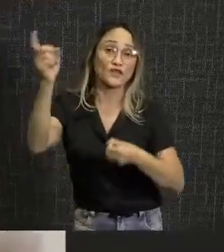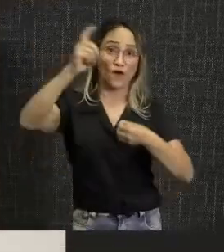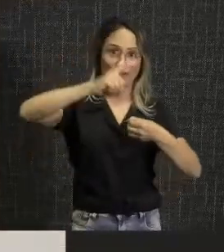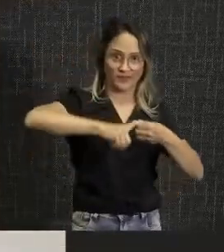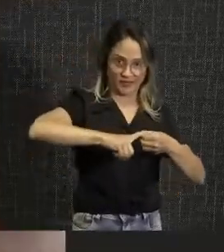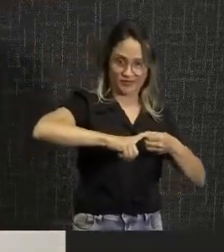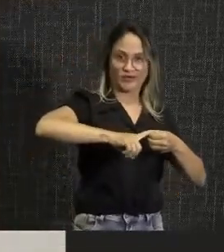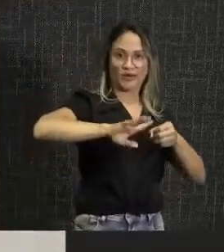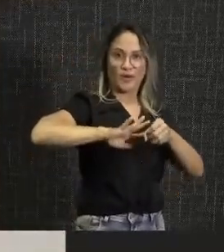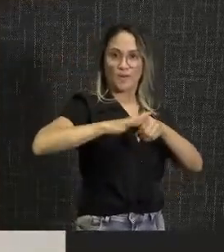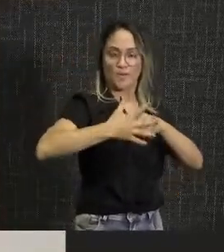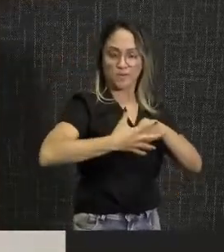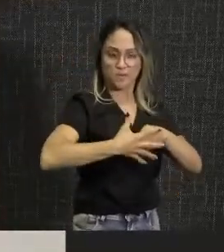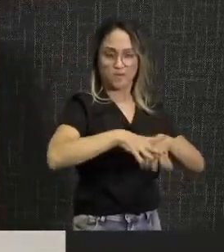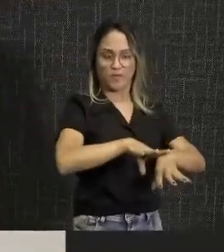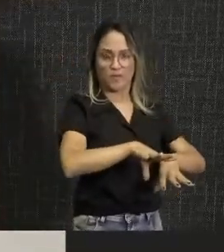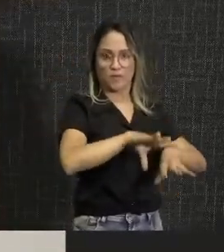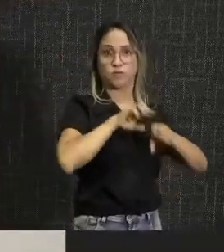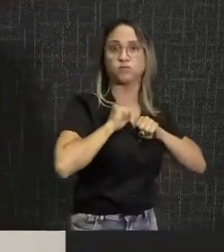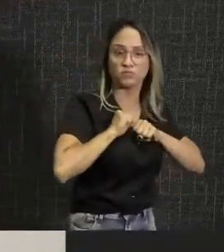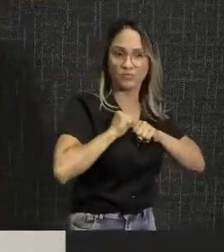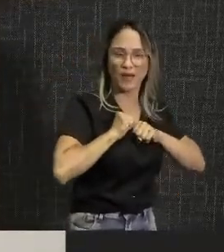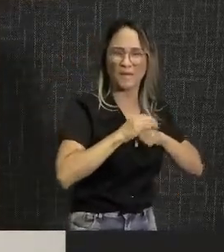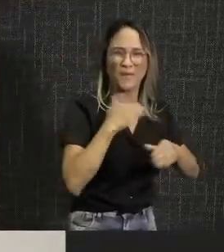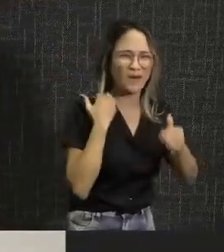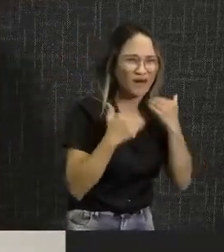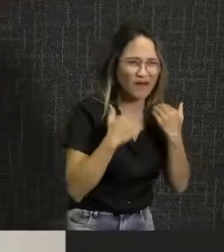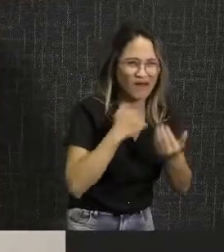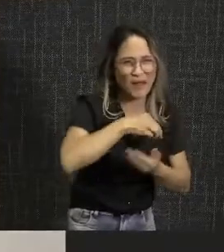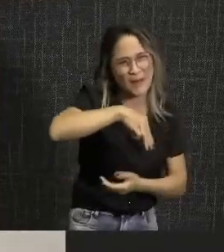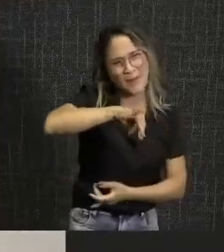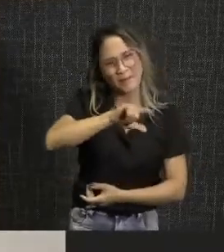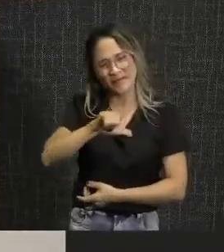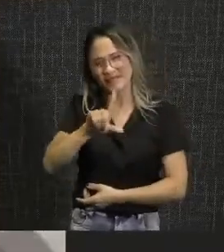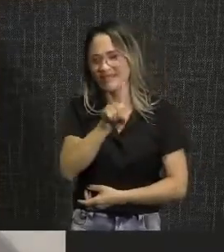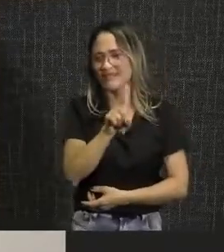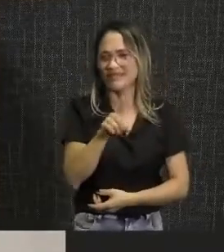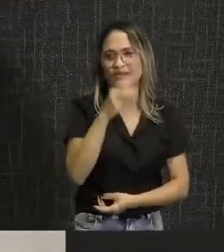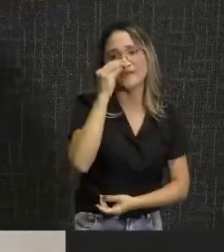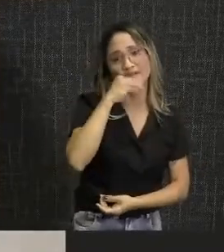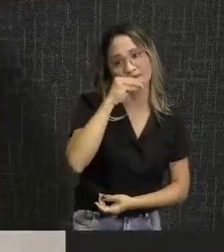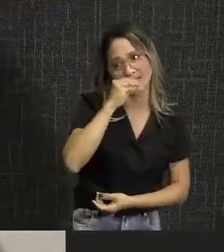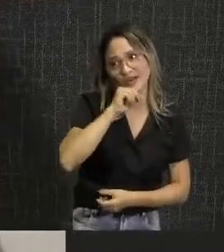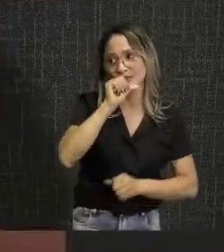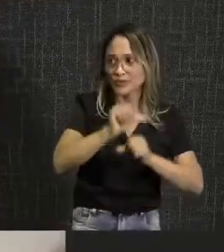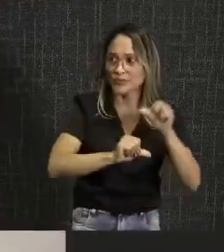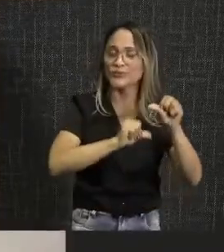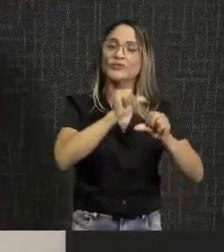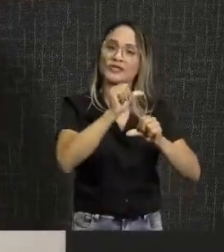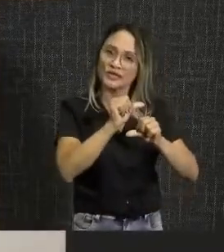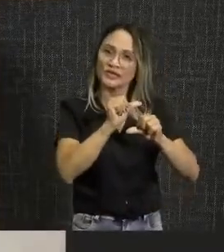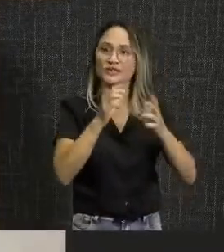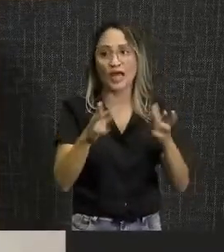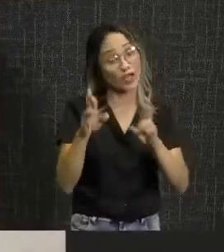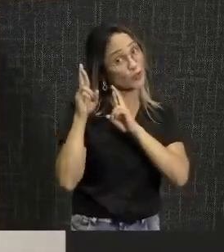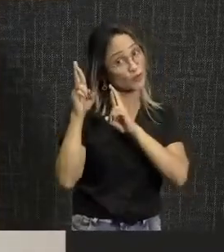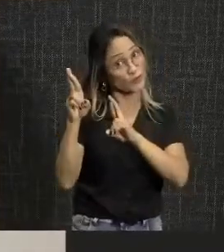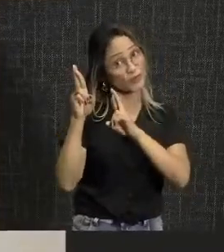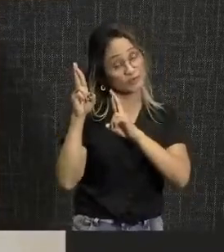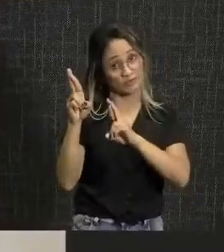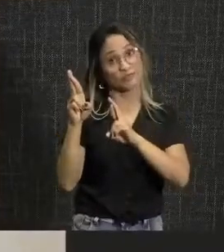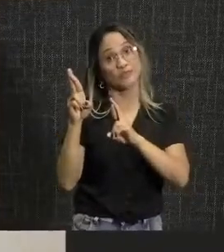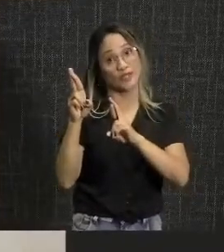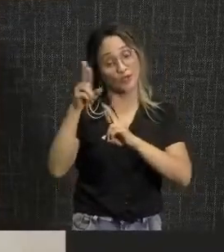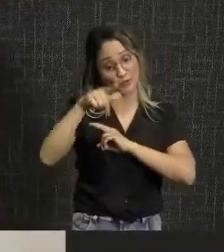foi, de morrer ali também, 1.000 pessoas por dia nos países ali, isso não chegou a acontecer. E torcemos para que não aconteça,